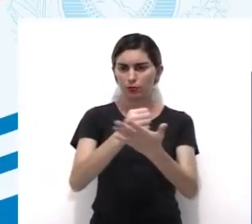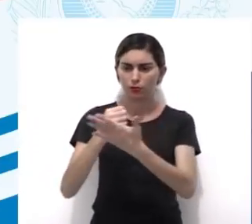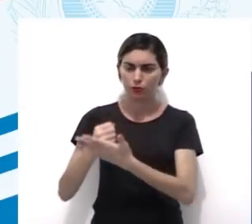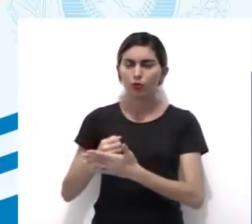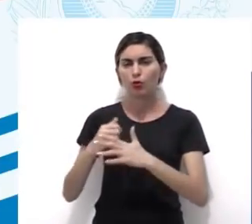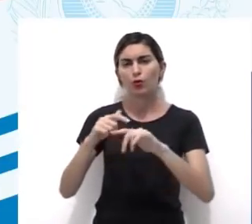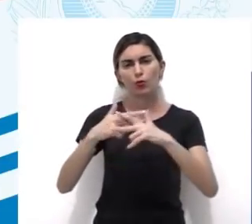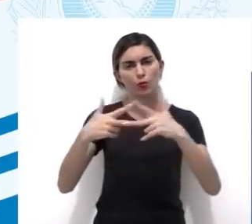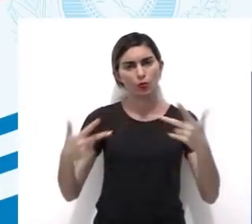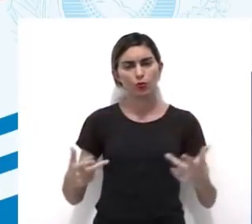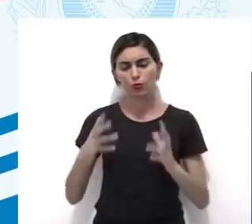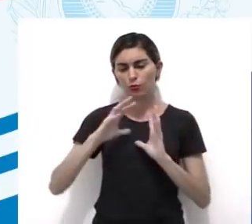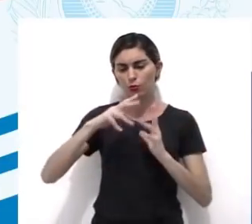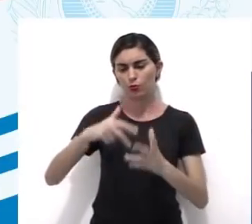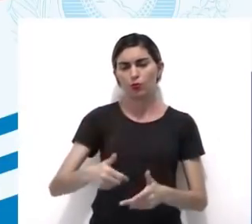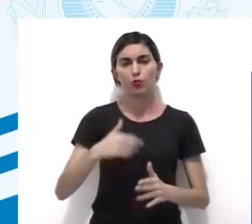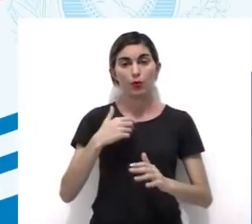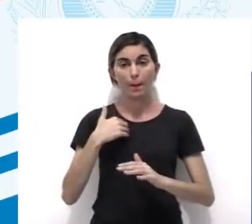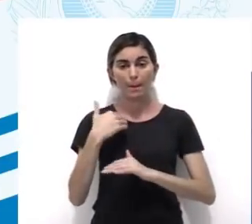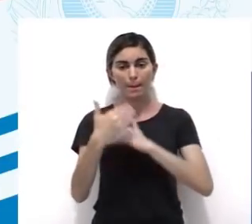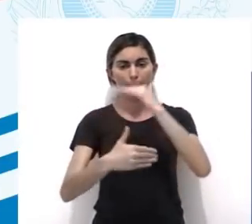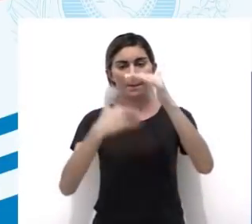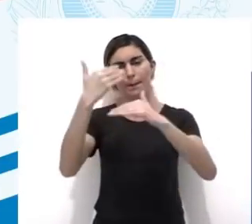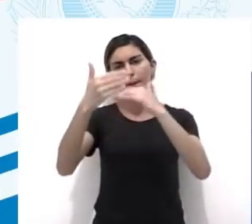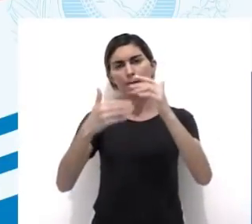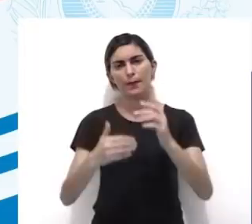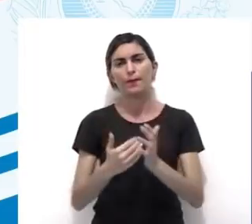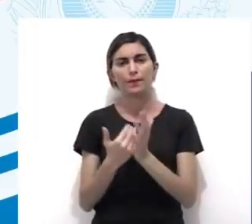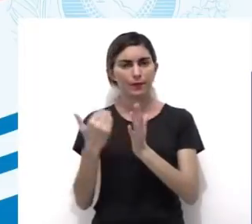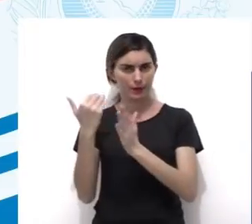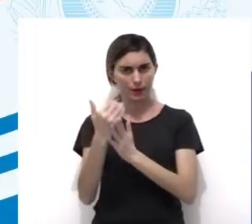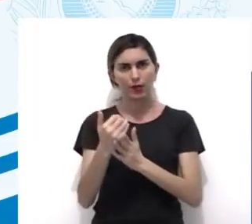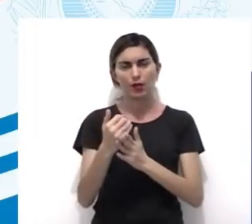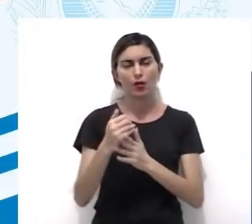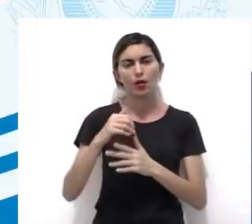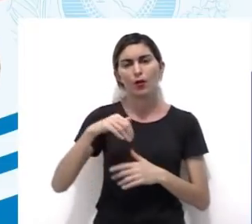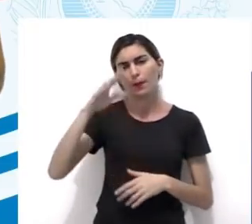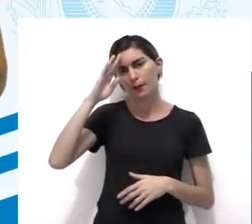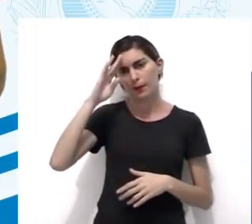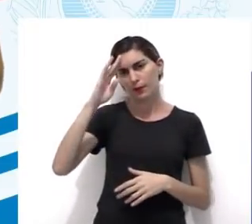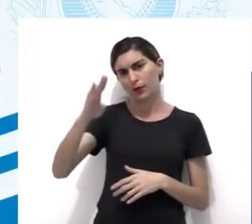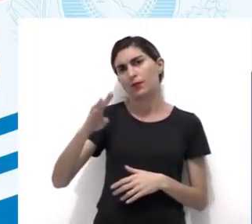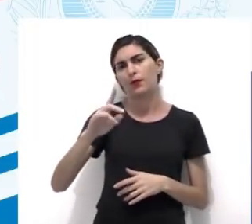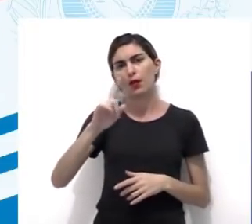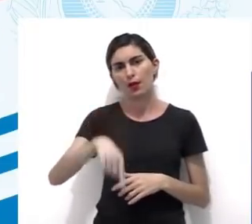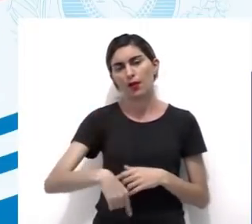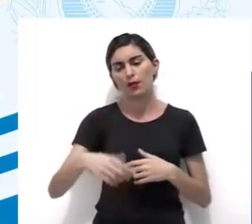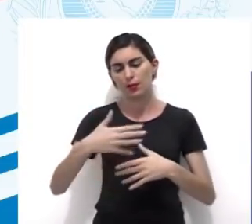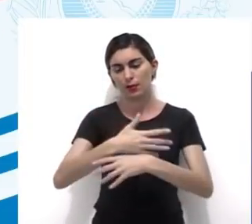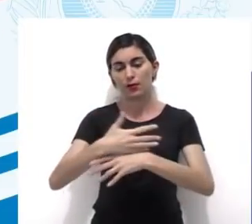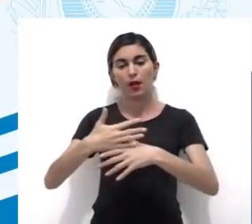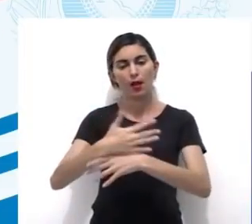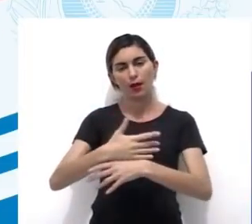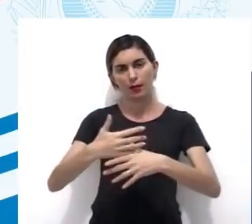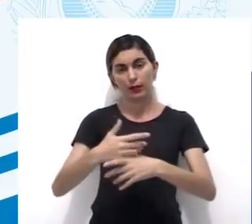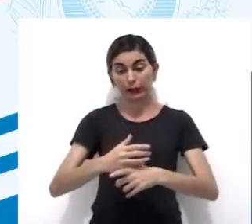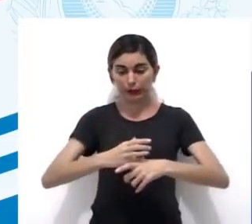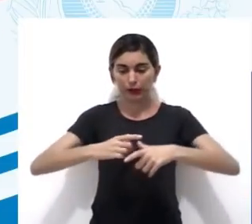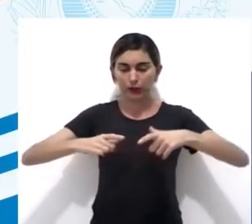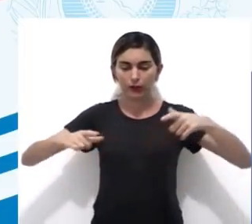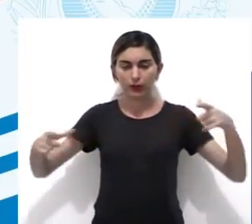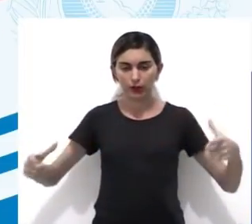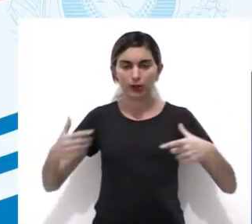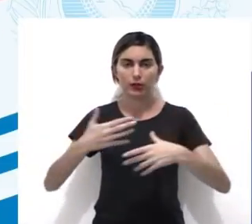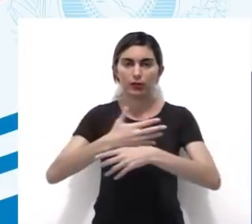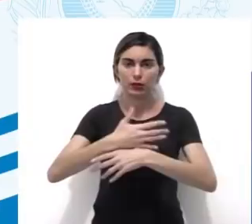subsídios, condições para que o mundo se torne cada vez mais globalizado. O palco principal disso aí são as cidades. As grandes cidades,